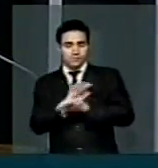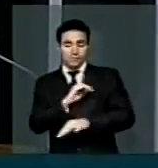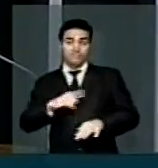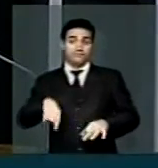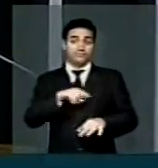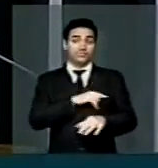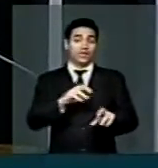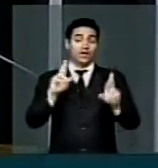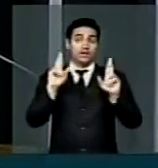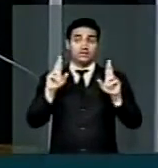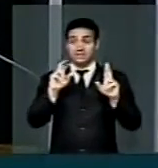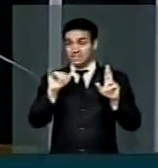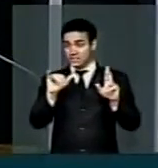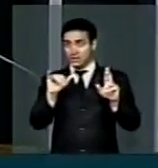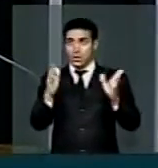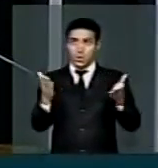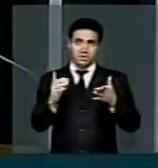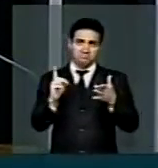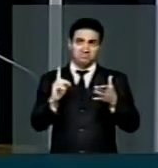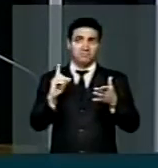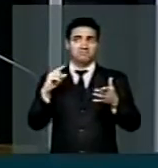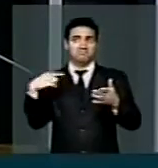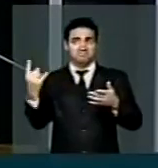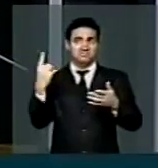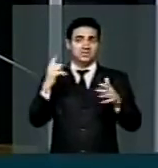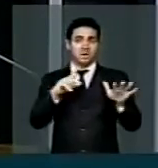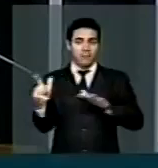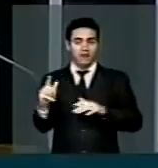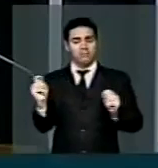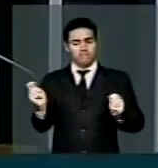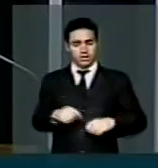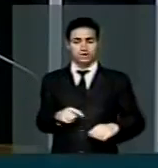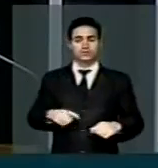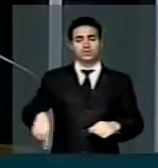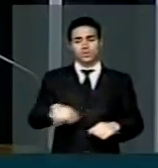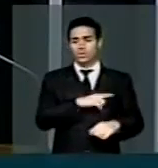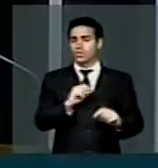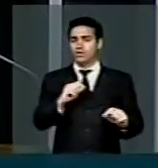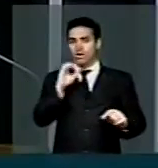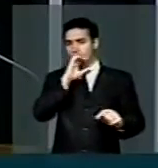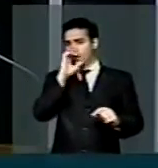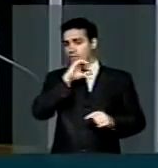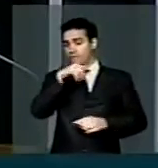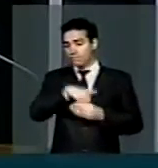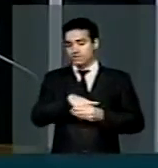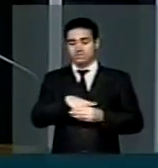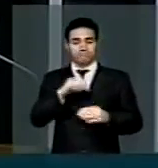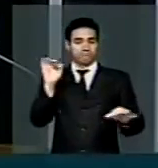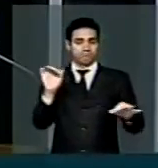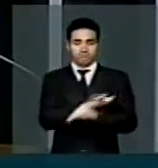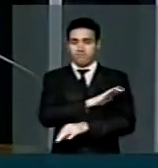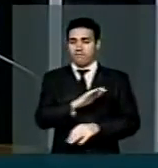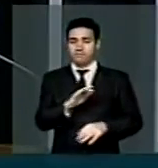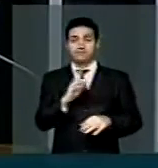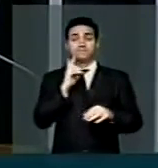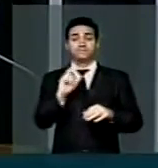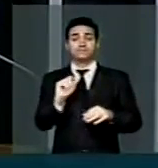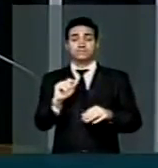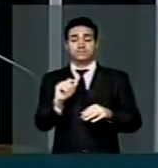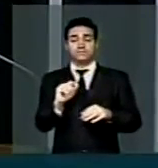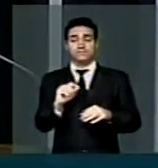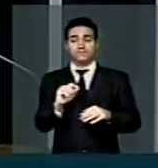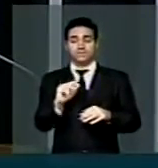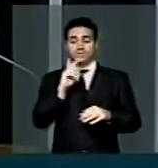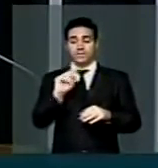que, se não hoje, mas na próxima semana, a gente possa votá-lo definitivamente para que a